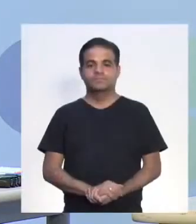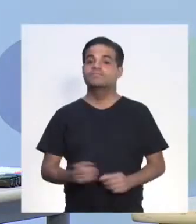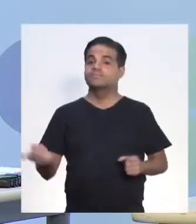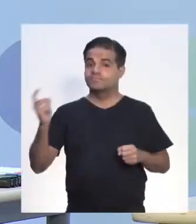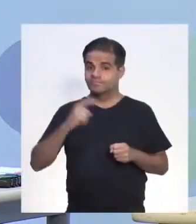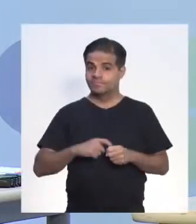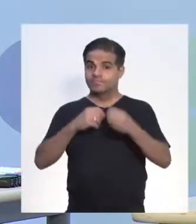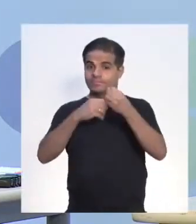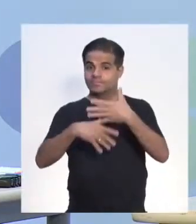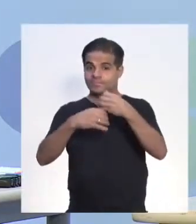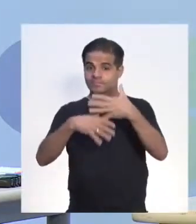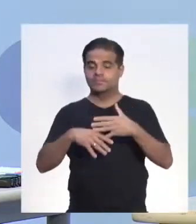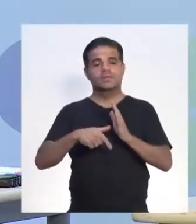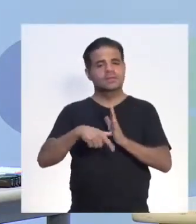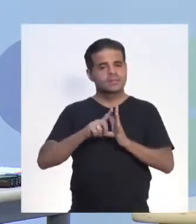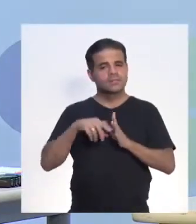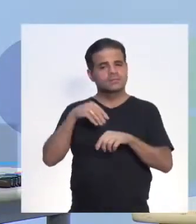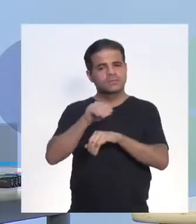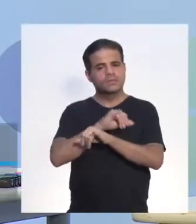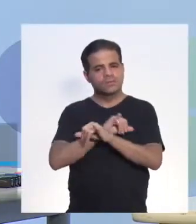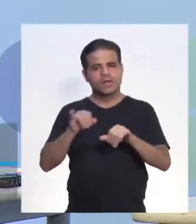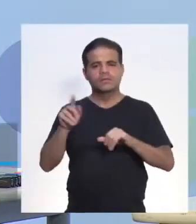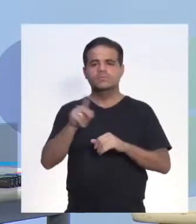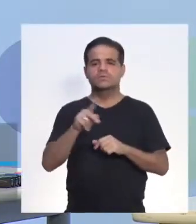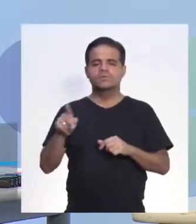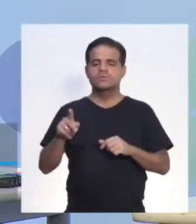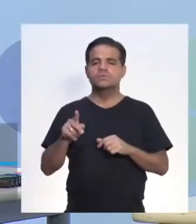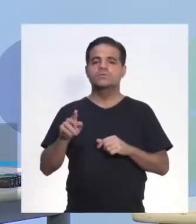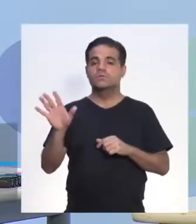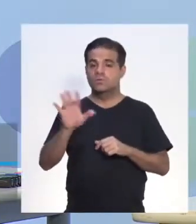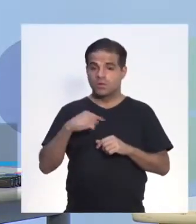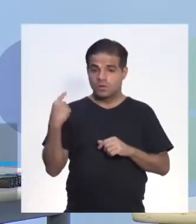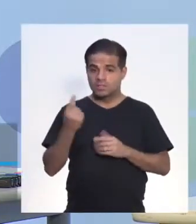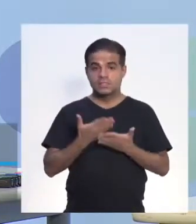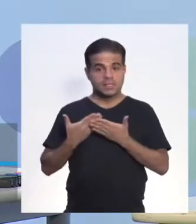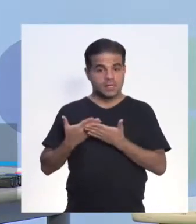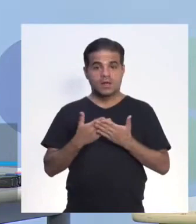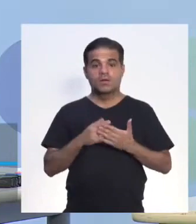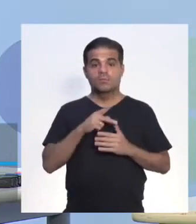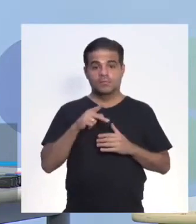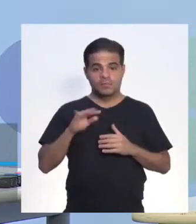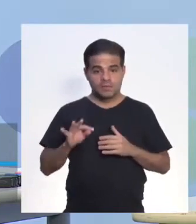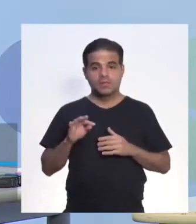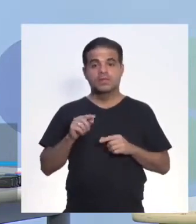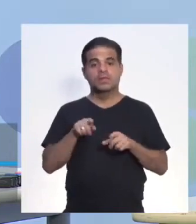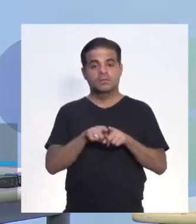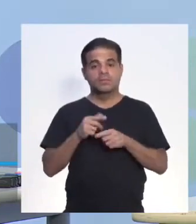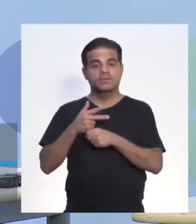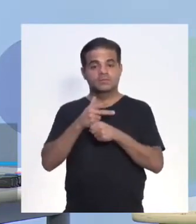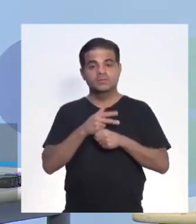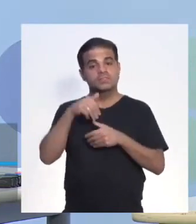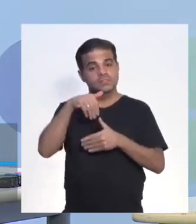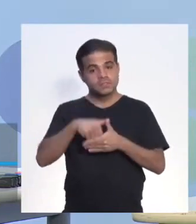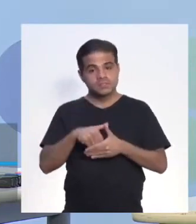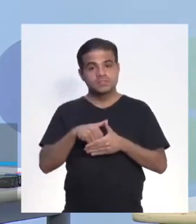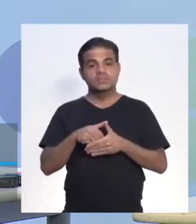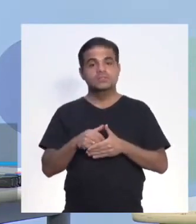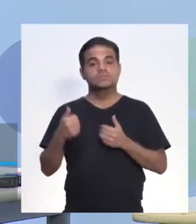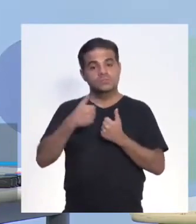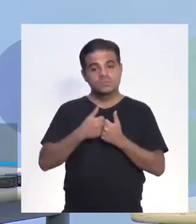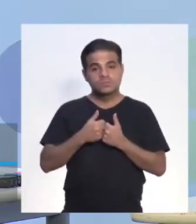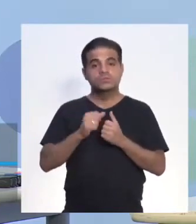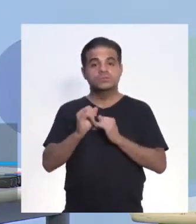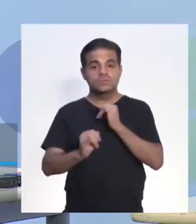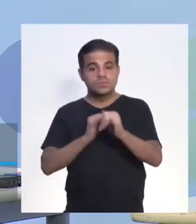Voltamos do chat. Antes eu queria dar um recado para os professores. Pessoal, as nossas aulas, tanto o PPT quanto o vídeo, eles ficam dentro do repositório